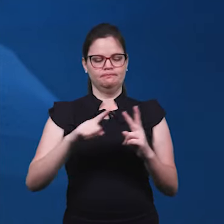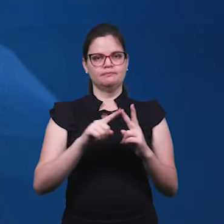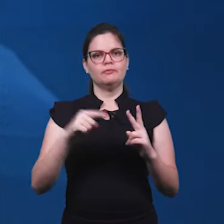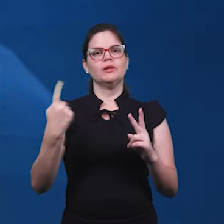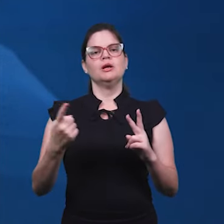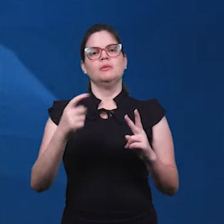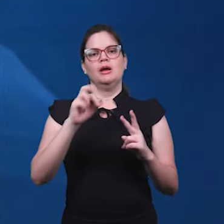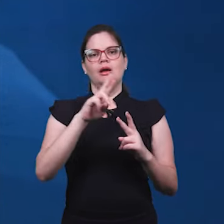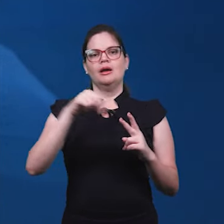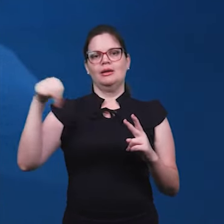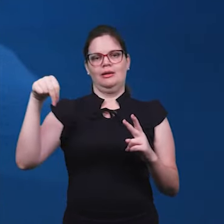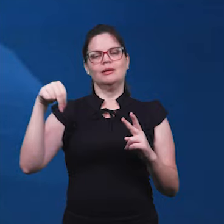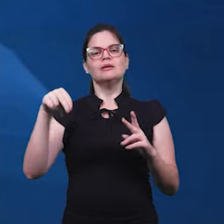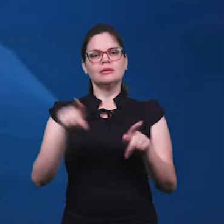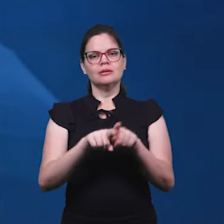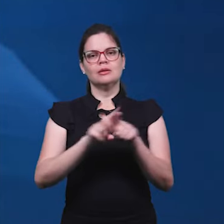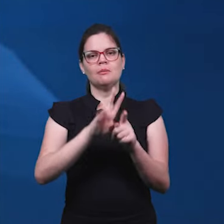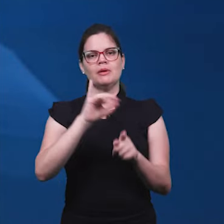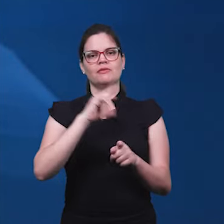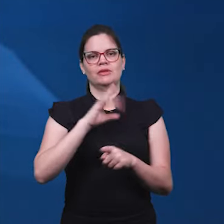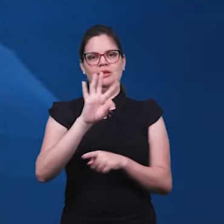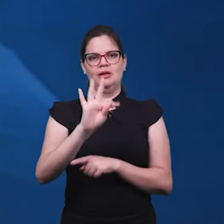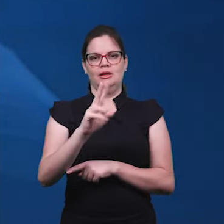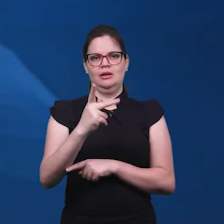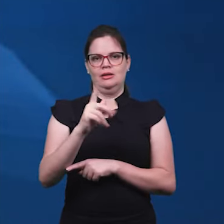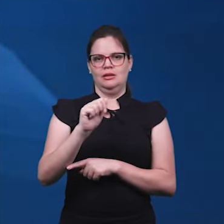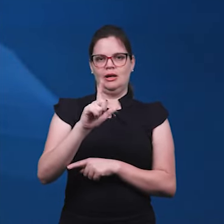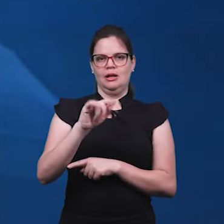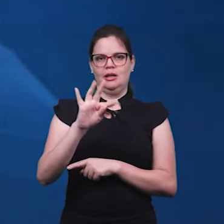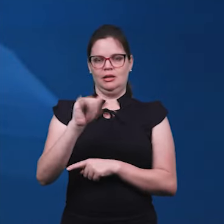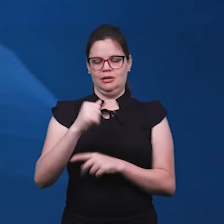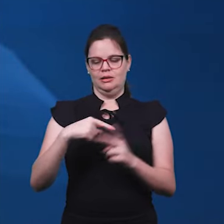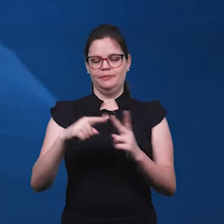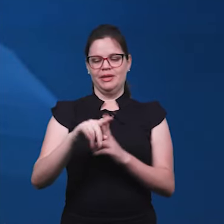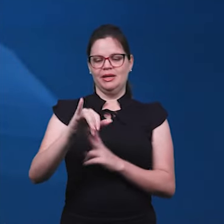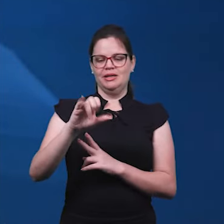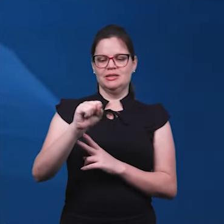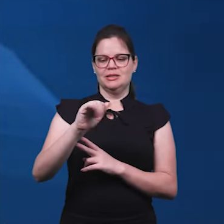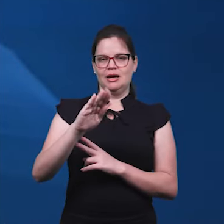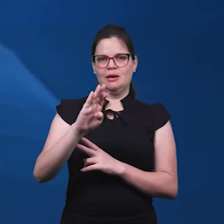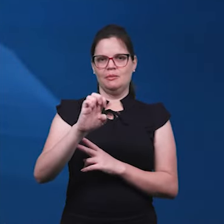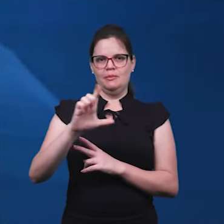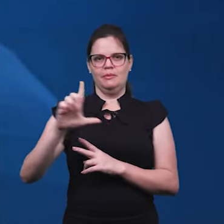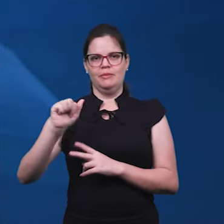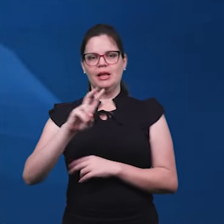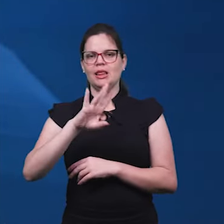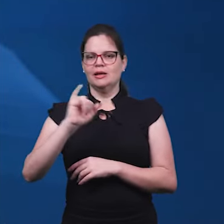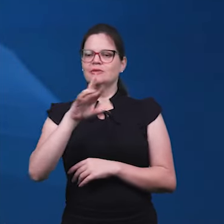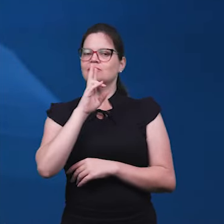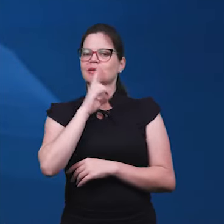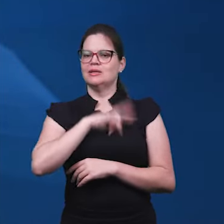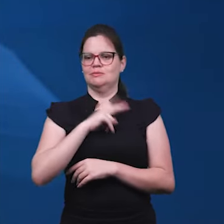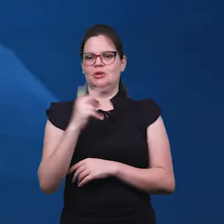a Isabela, lá de São José do Mipibu, lá em Rio Grande do Norte, vão também nos dar uma resposta.